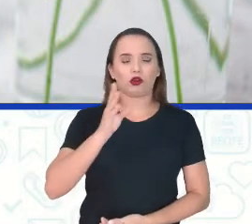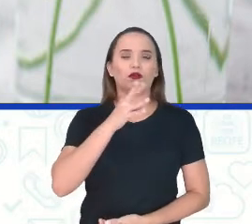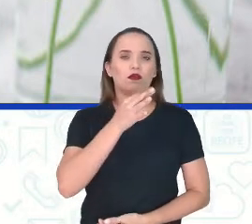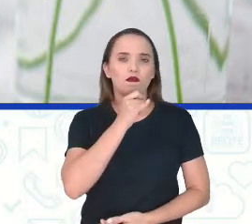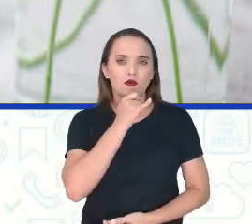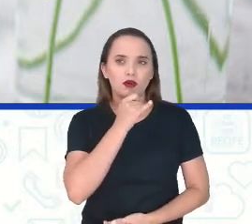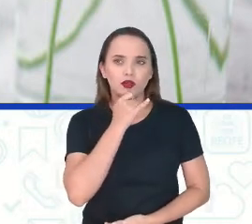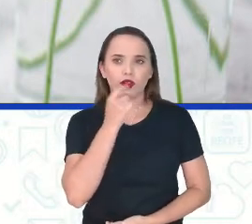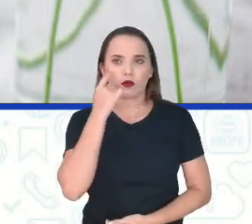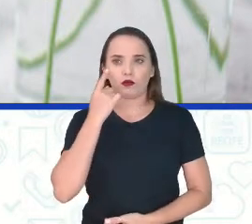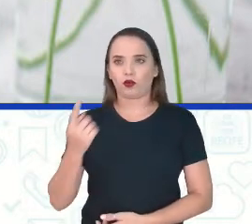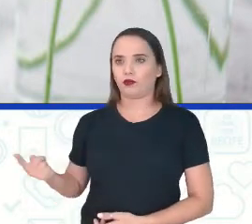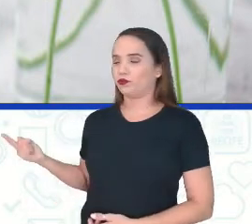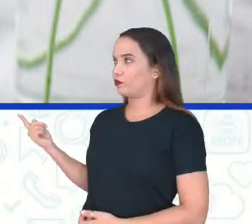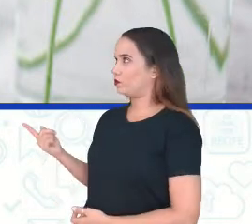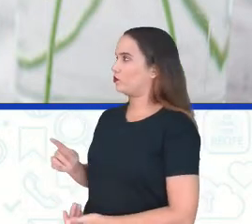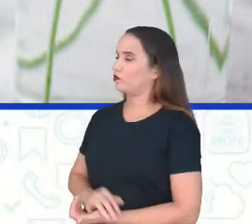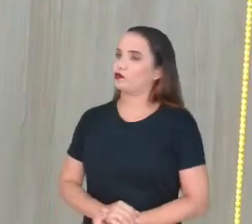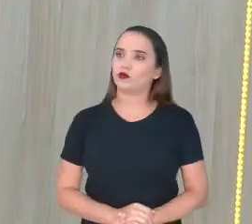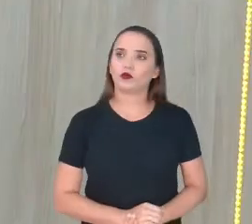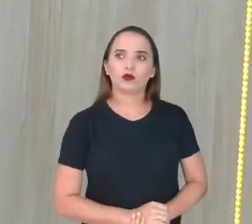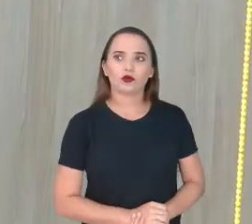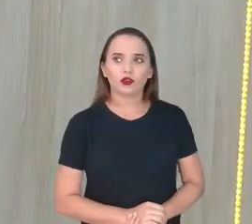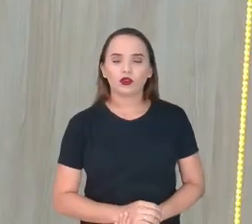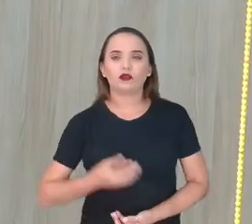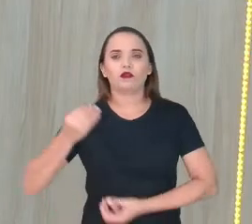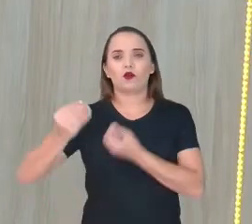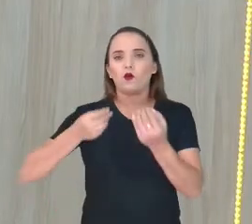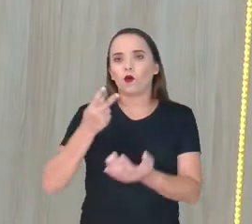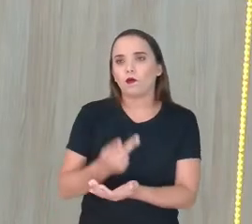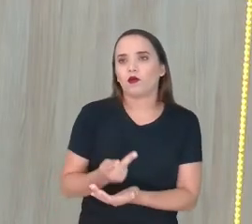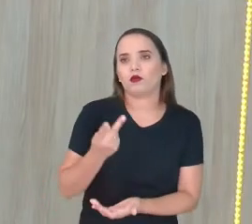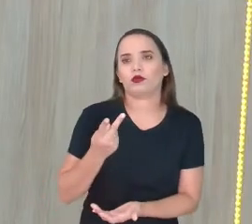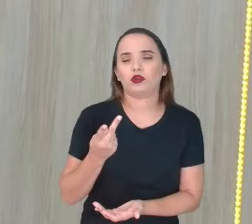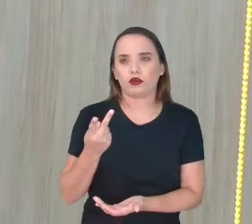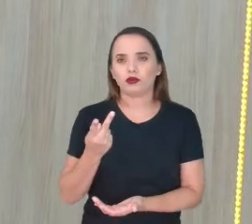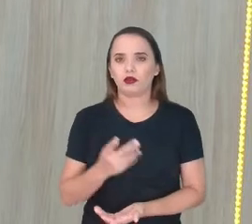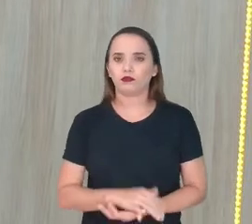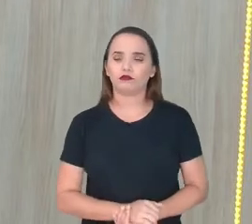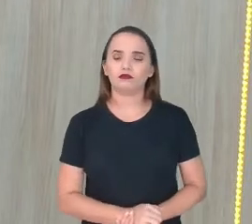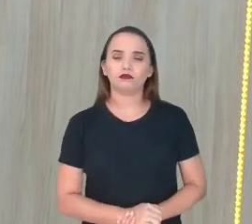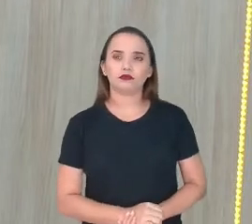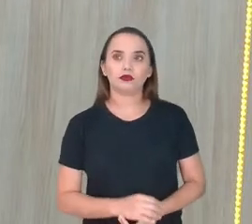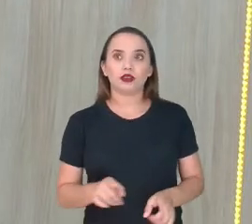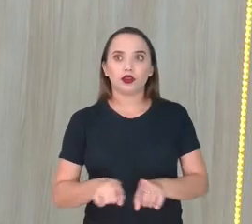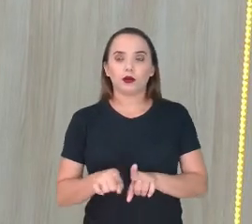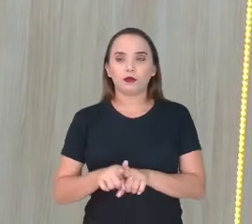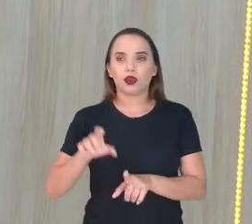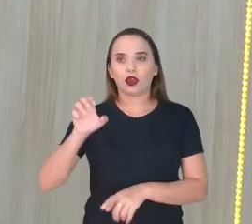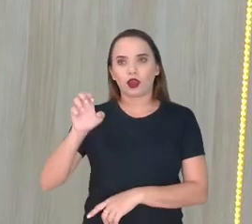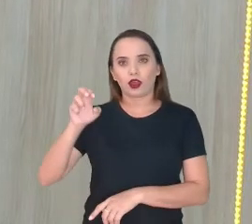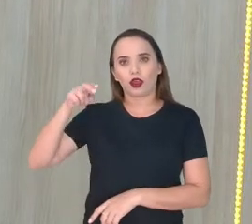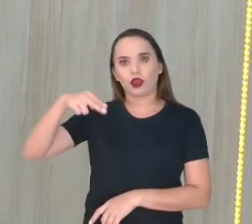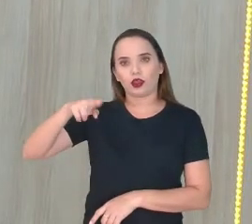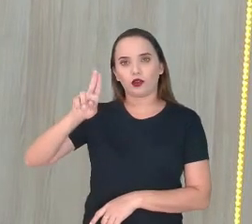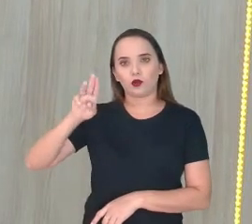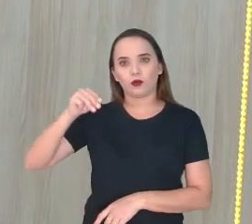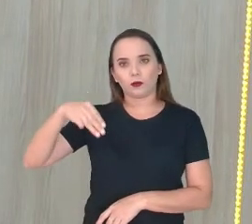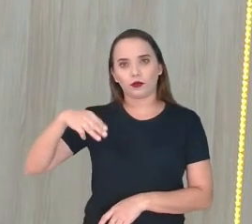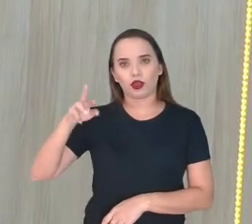Perdão, gente, aqui, ó, a título de exemplificação, como acontece. A gente tem também a